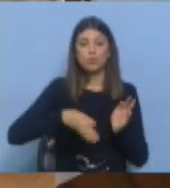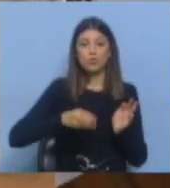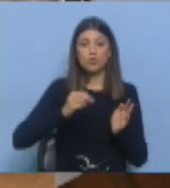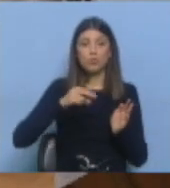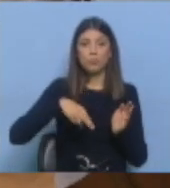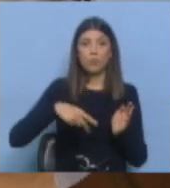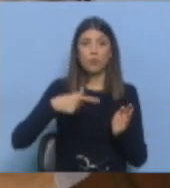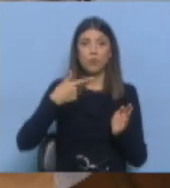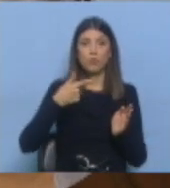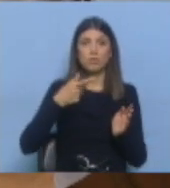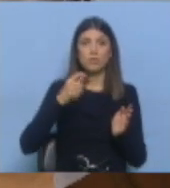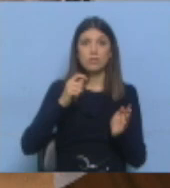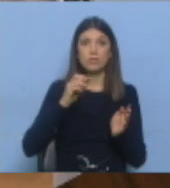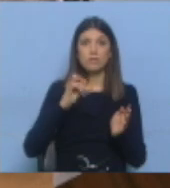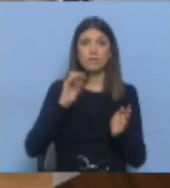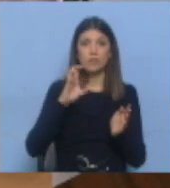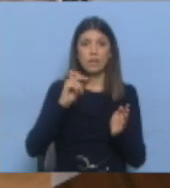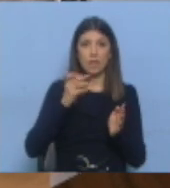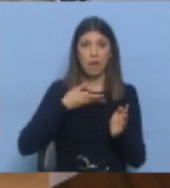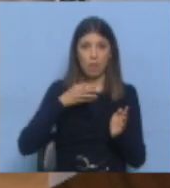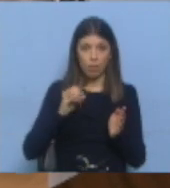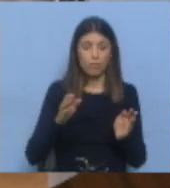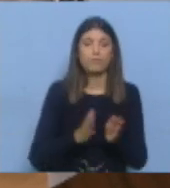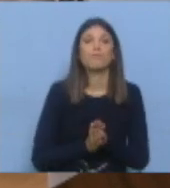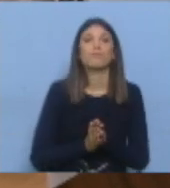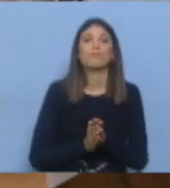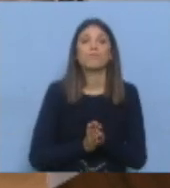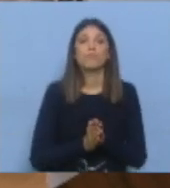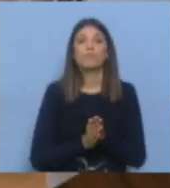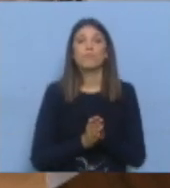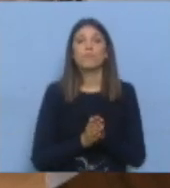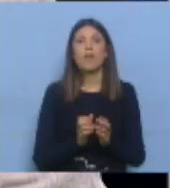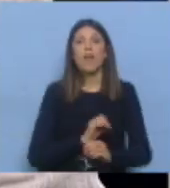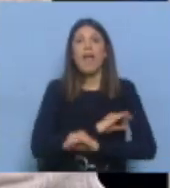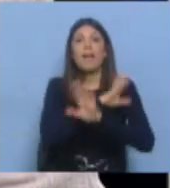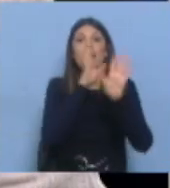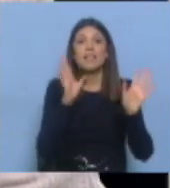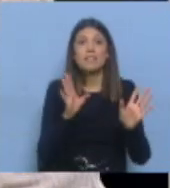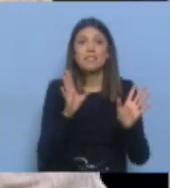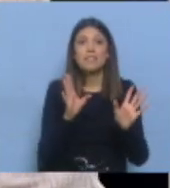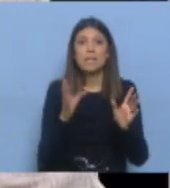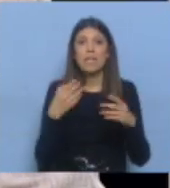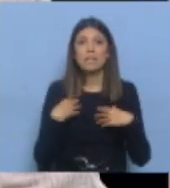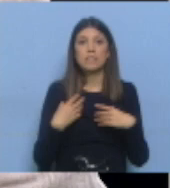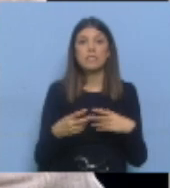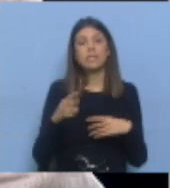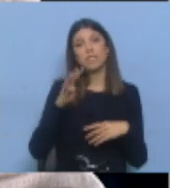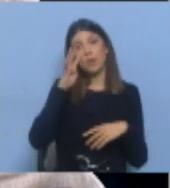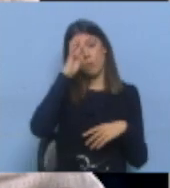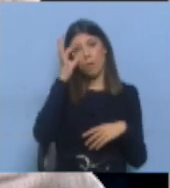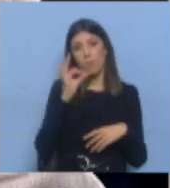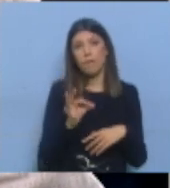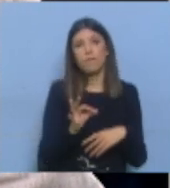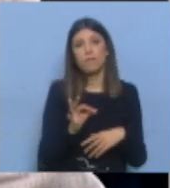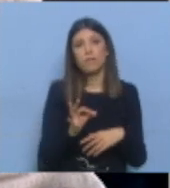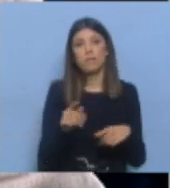história, mas em termos numéricos. Obviamente que a longa vida e feliz vida do Papa Emérito Bento XVI faz com que o Papa Francisco não pondere